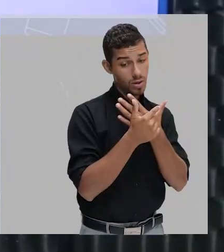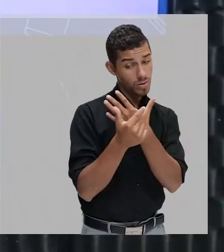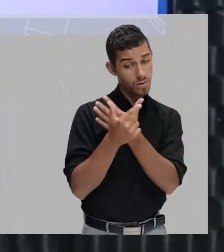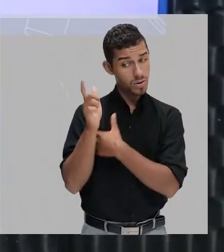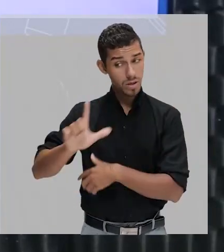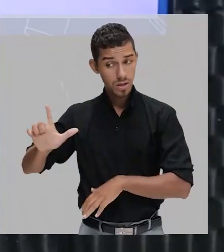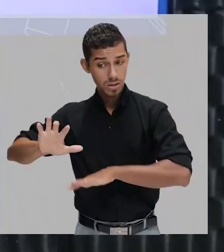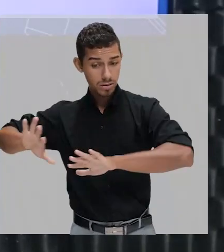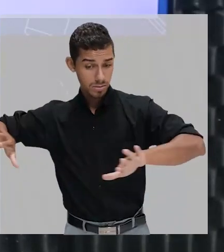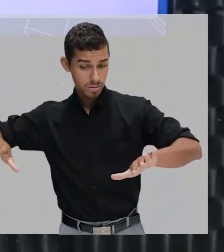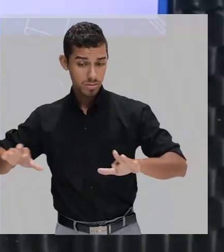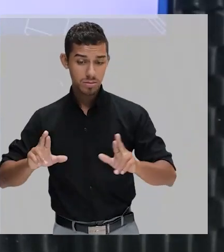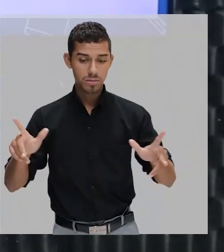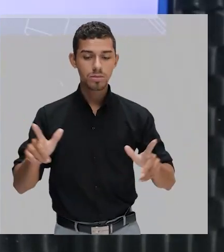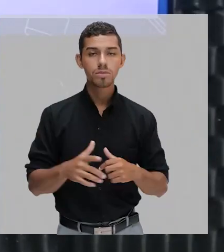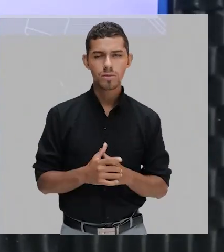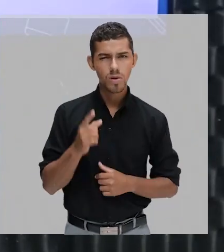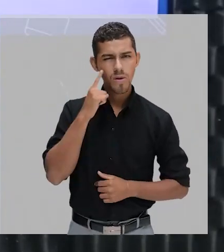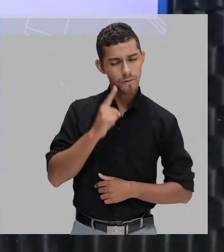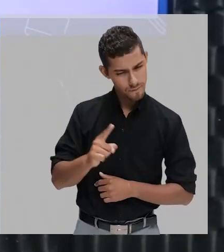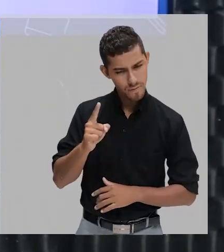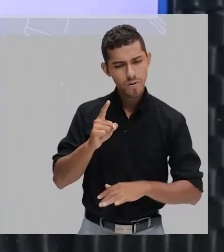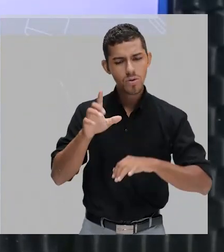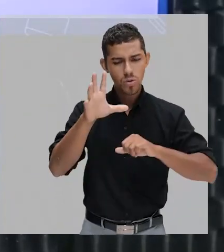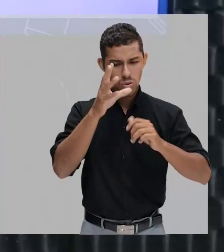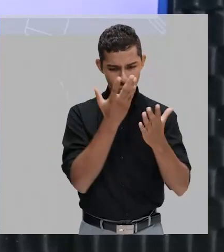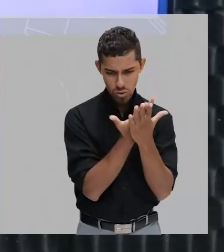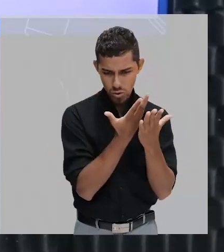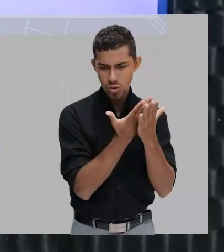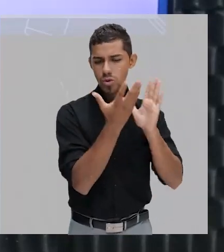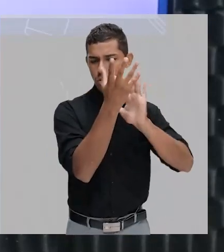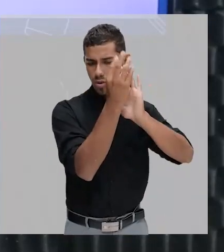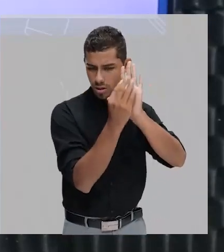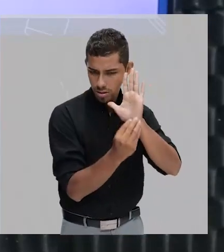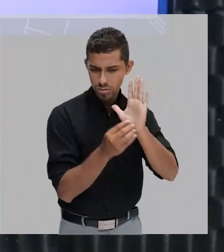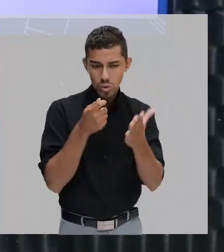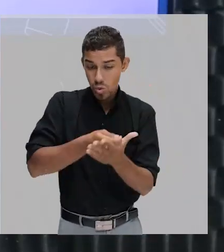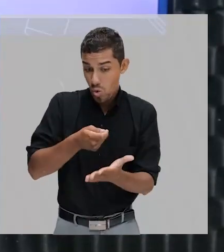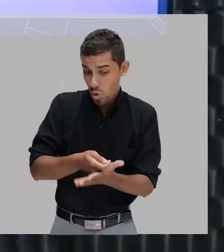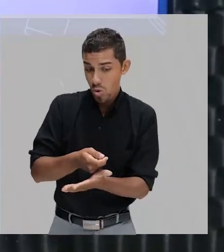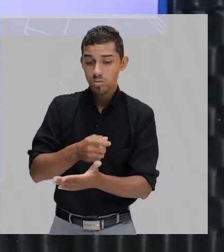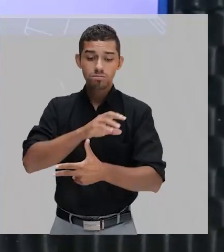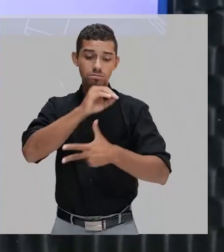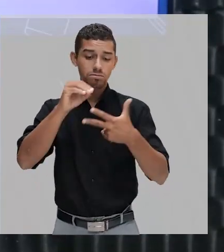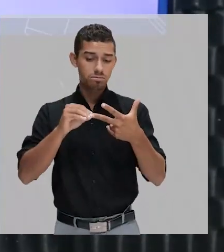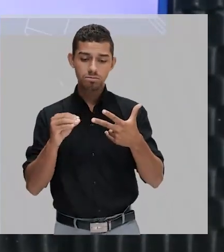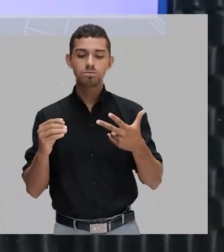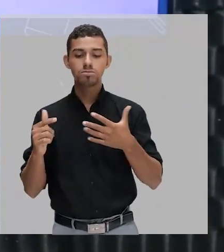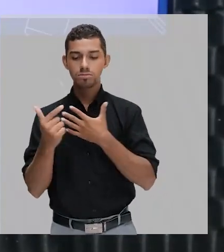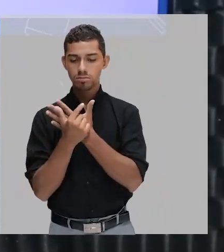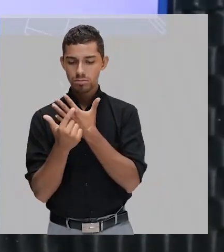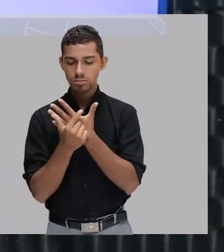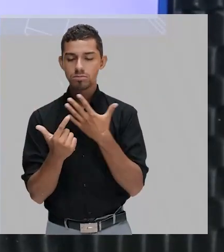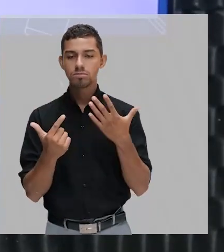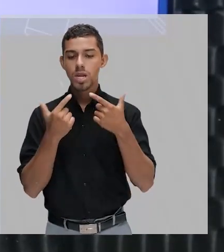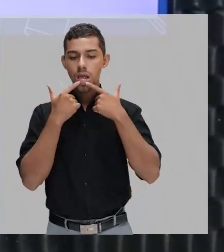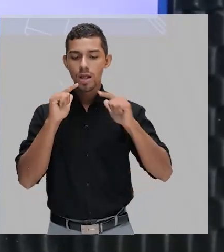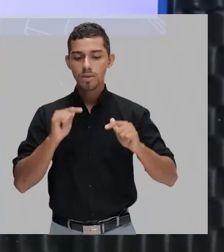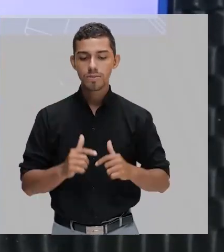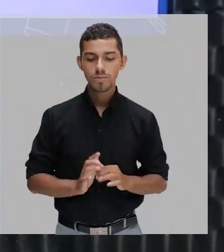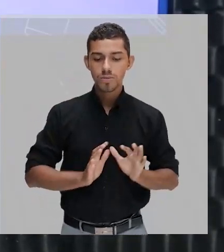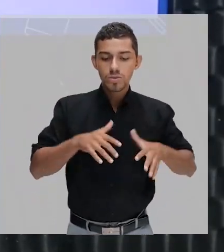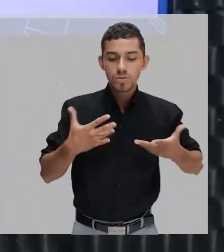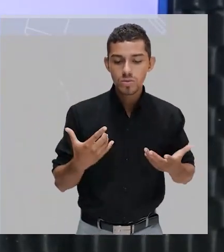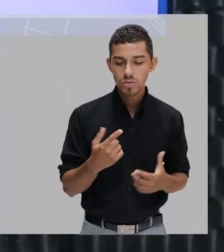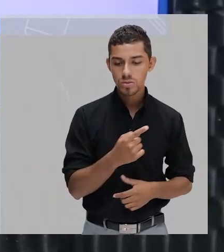da literatura. Dê uma olhadinha nesse conteúdo, é um conteúdo que sempre é cobrado no Enem, são funções da linguagem. Quais seriam as